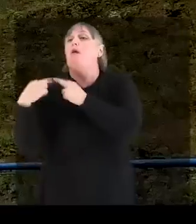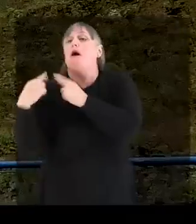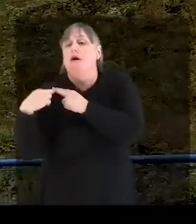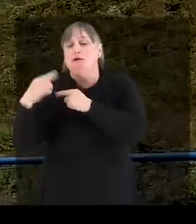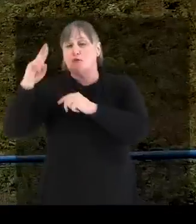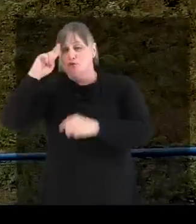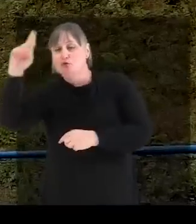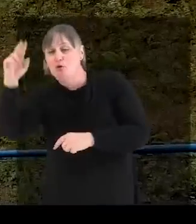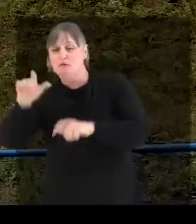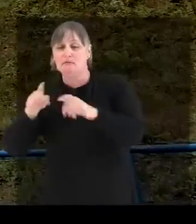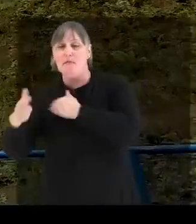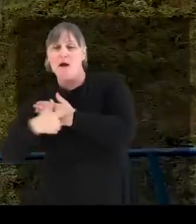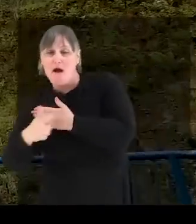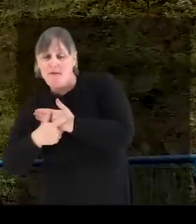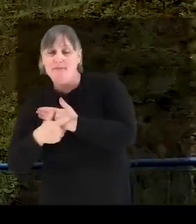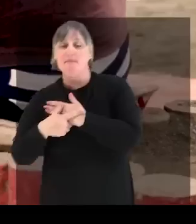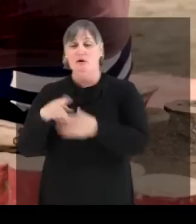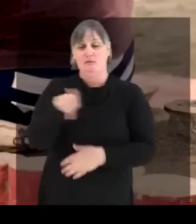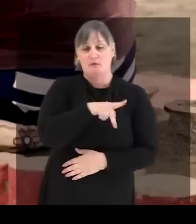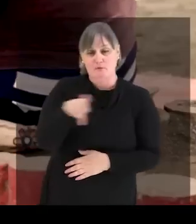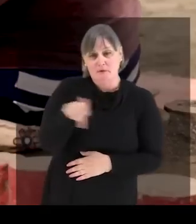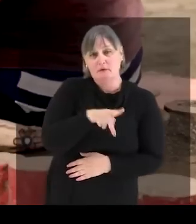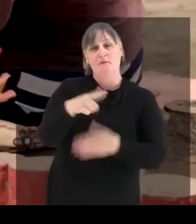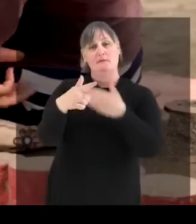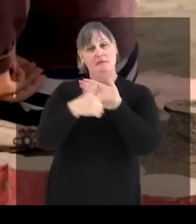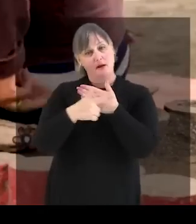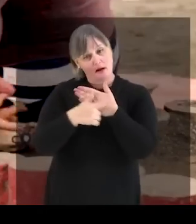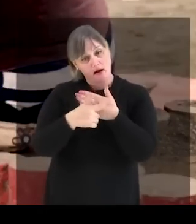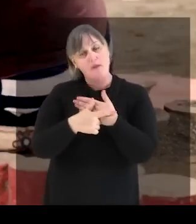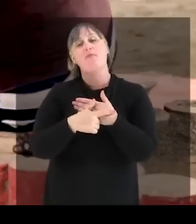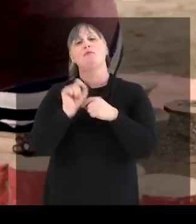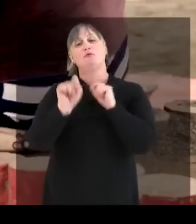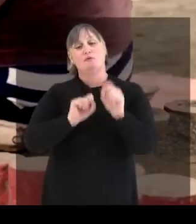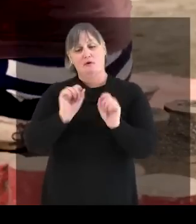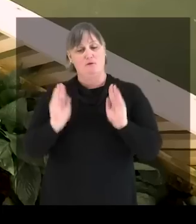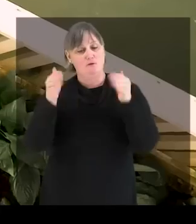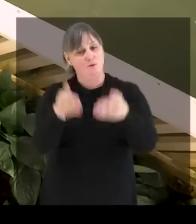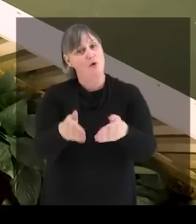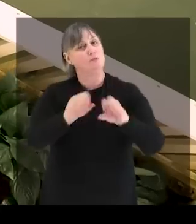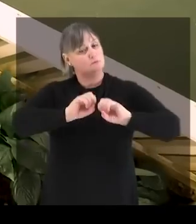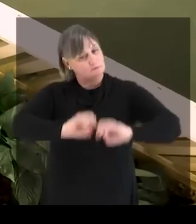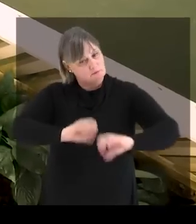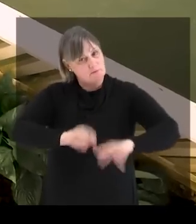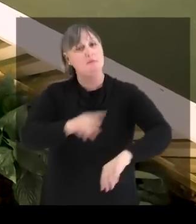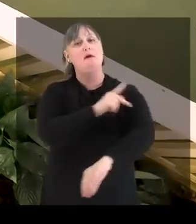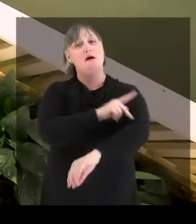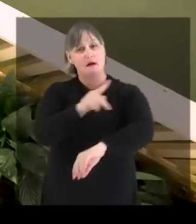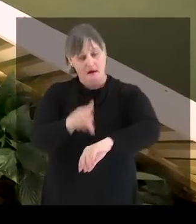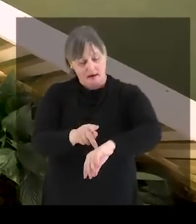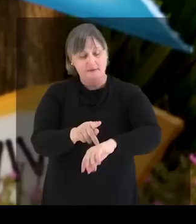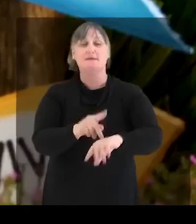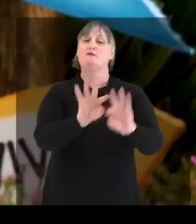seu papel, os professores, o papel dos professores, o forte era o educativo mesmo, era o pedagógico,